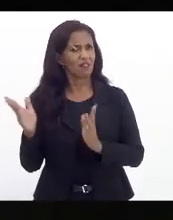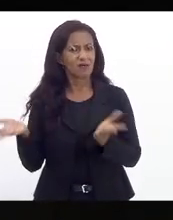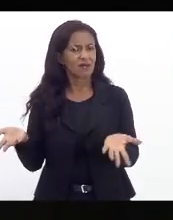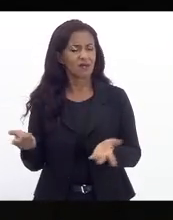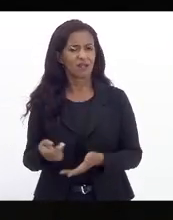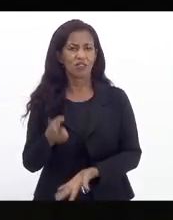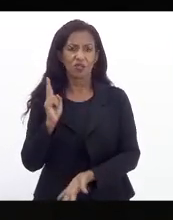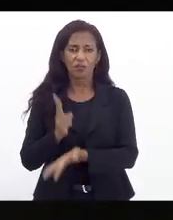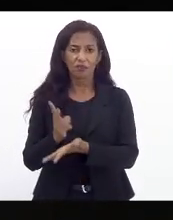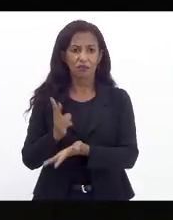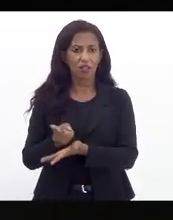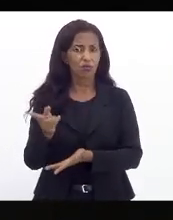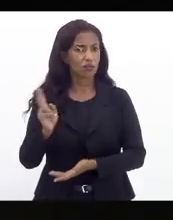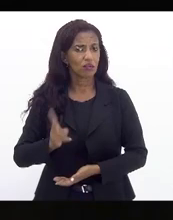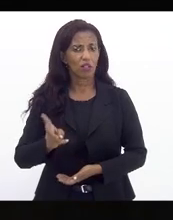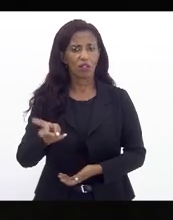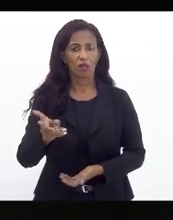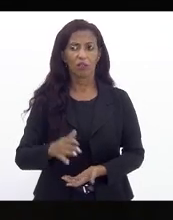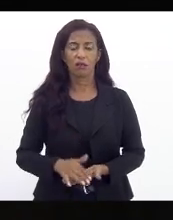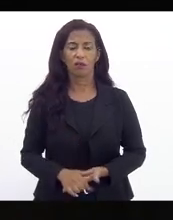A gente vai manter o que tem hoje